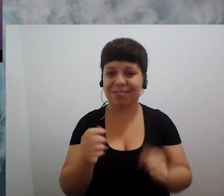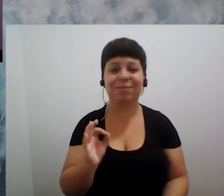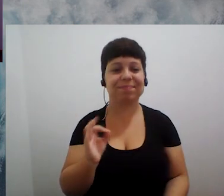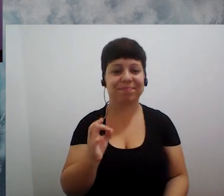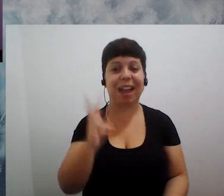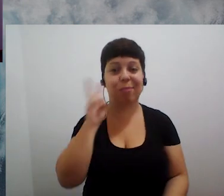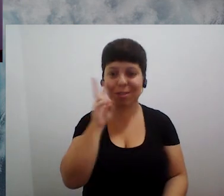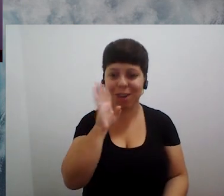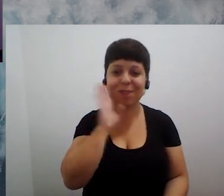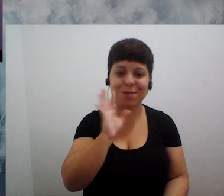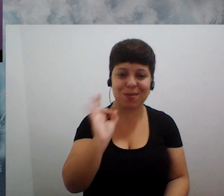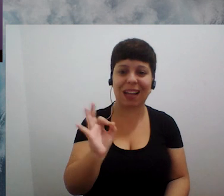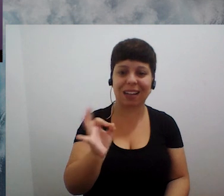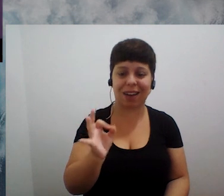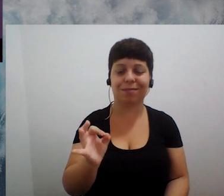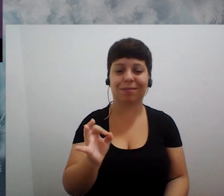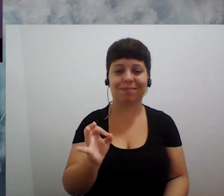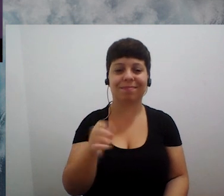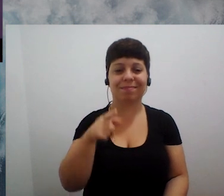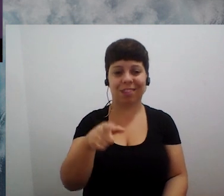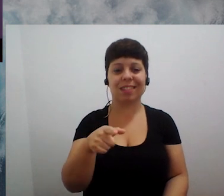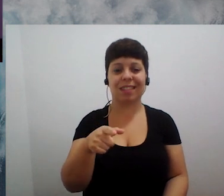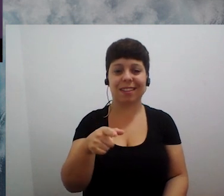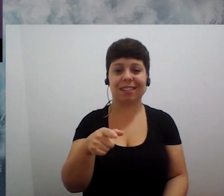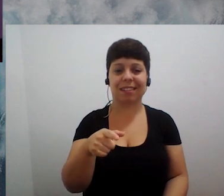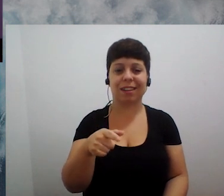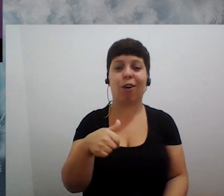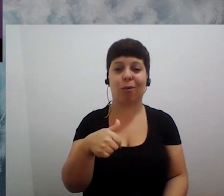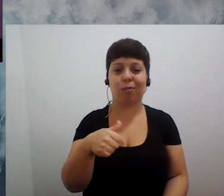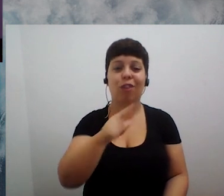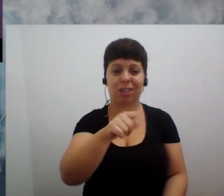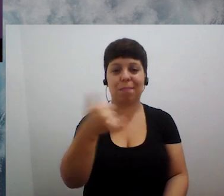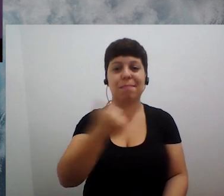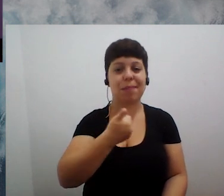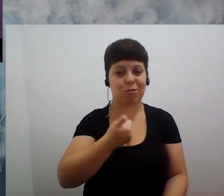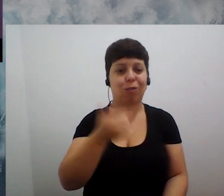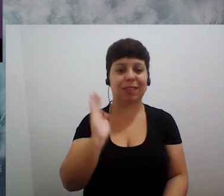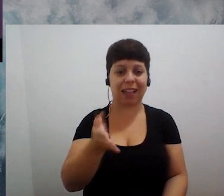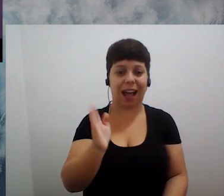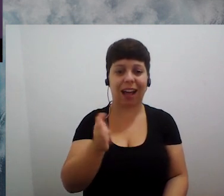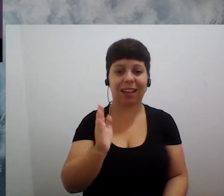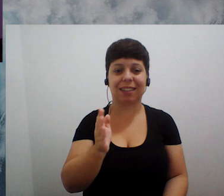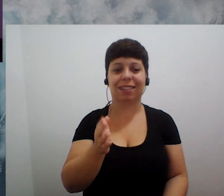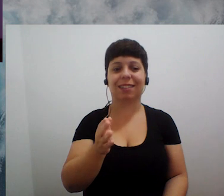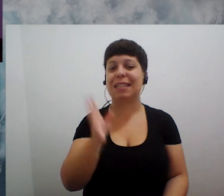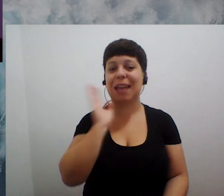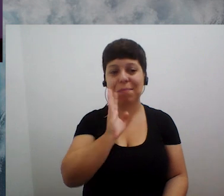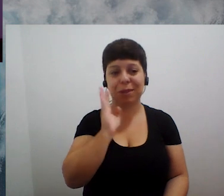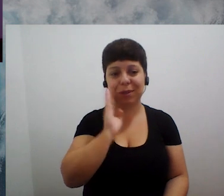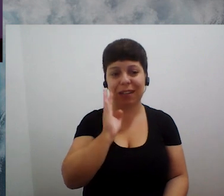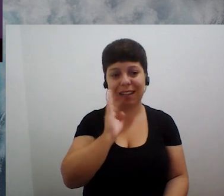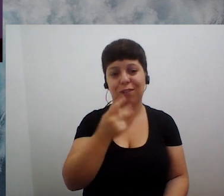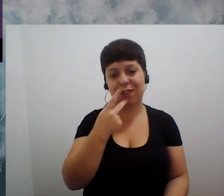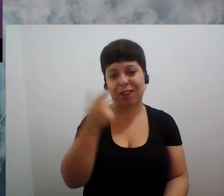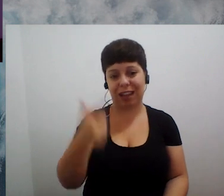Não, realmente é uma história bem bacana que eu conhecia, já que você já tinha me contado uma outra vez, né?